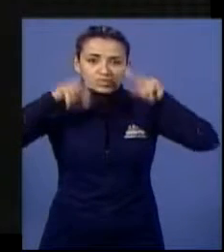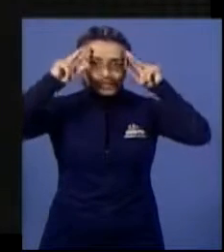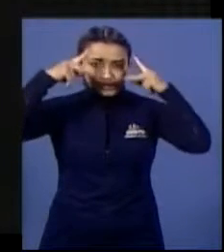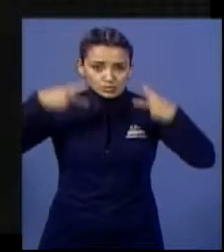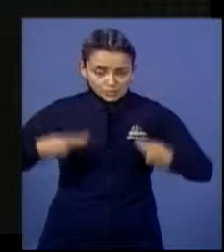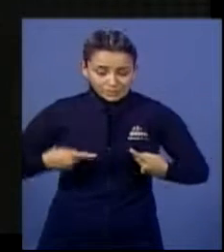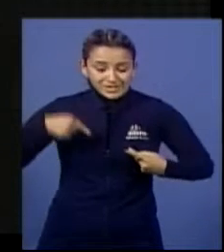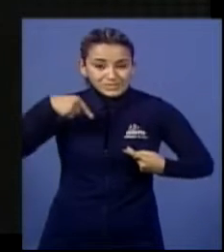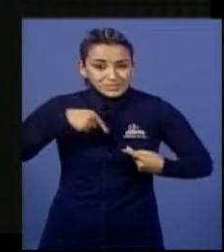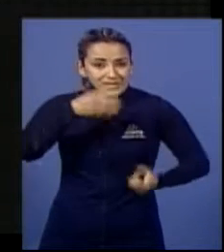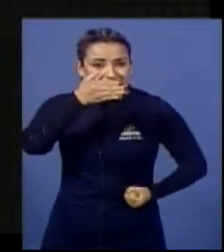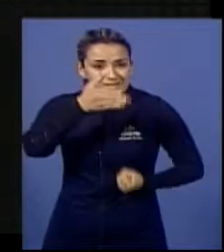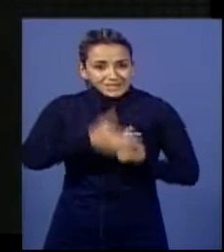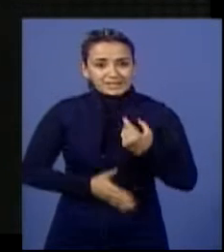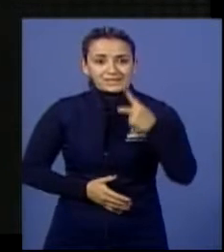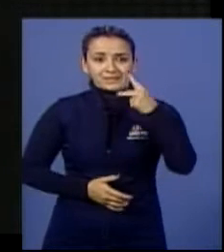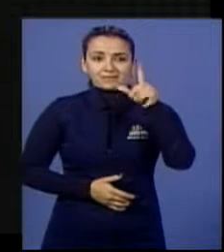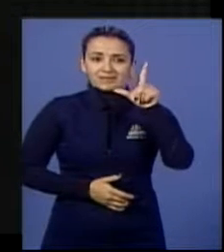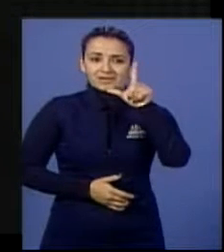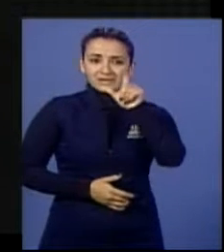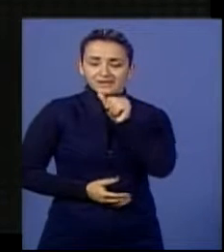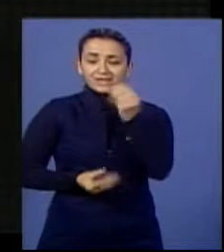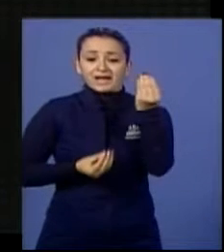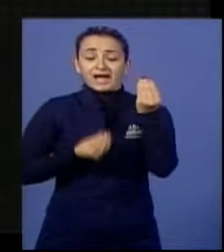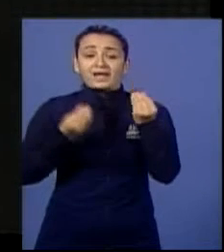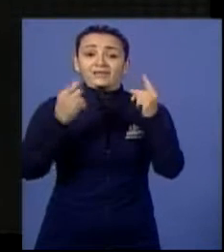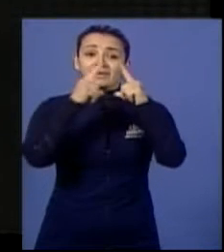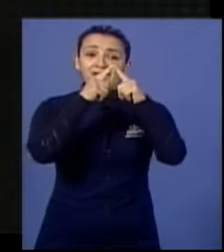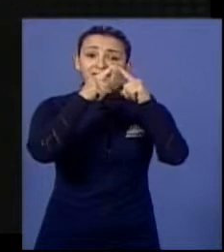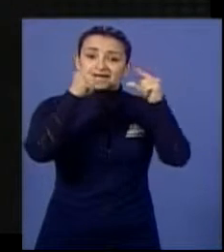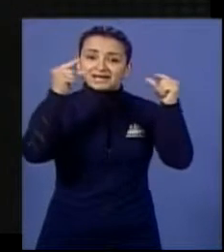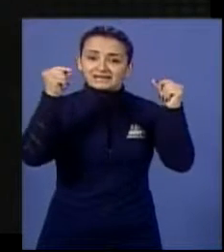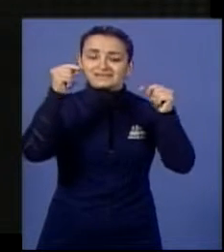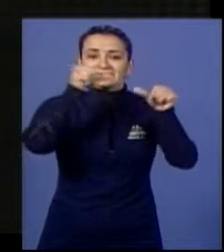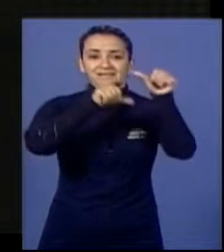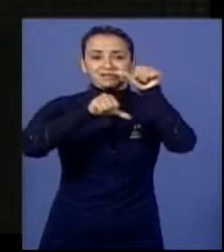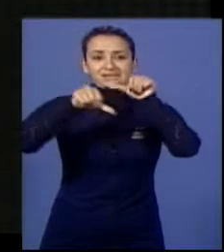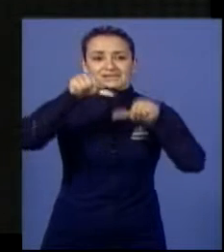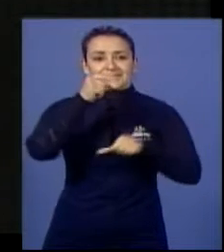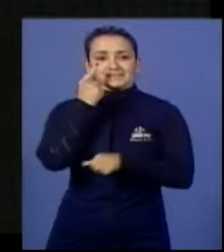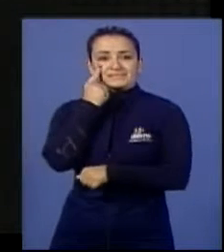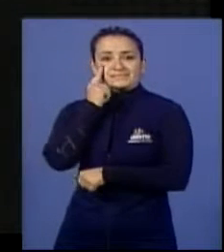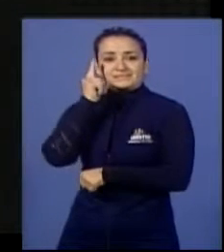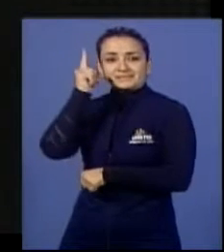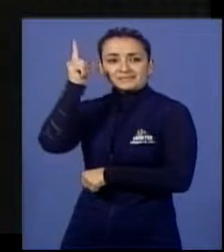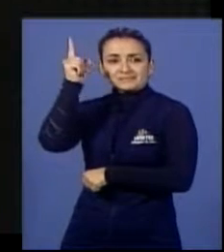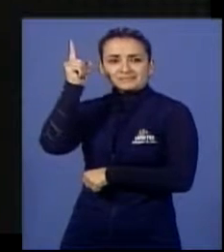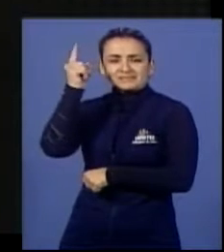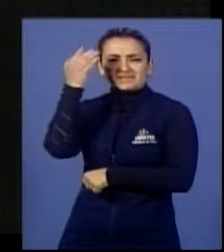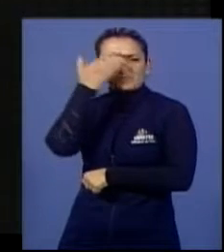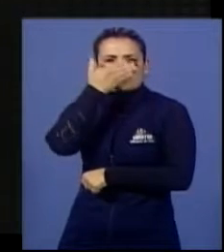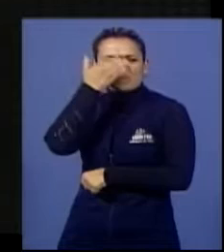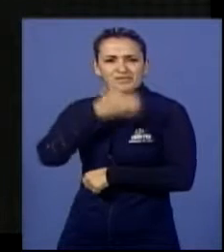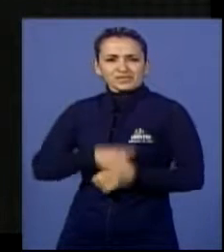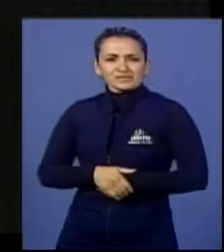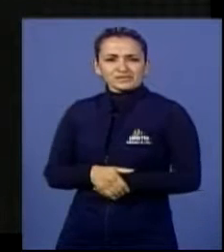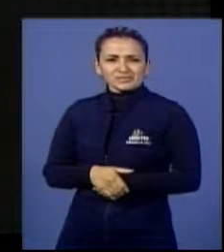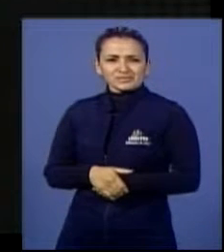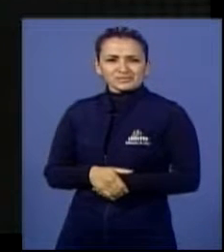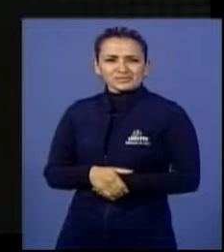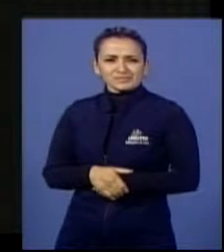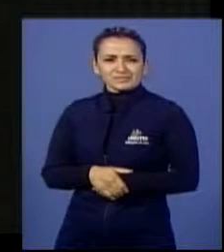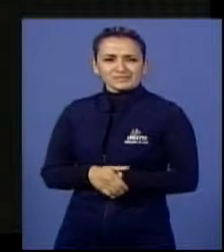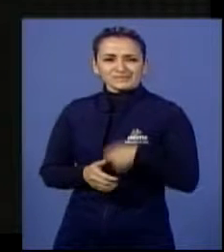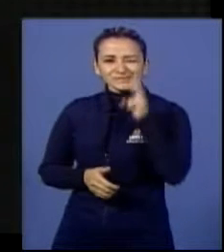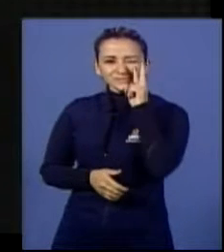PLA, de acordo com a equação química simplificada. Então aí você tem a equação química, que eu não estou enxergando nada aqui. Vem para a TV aqui. Tem